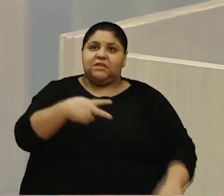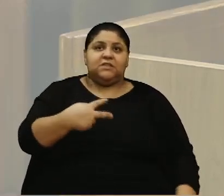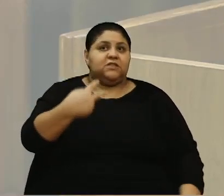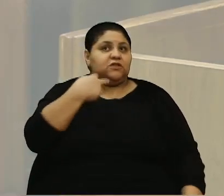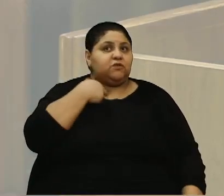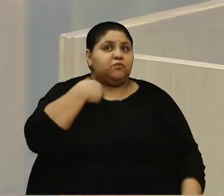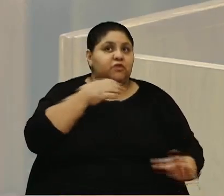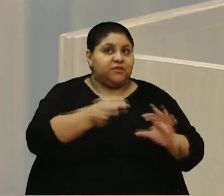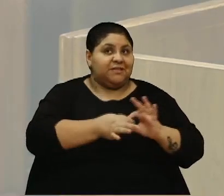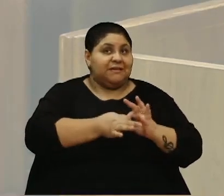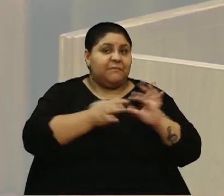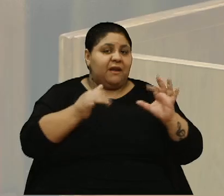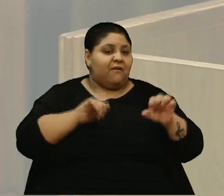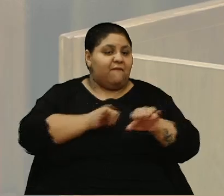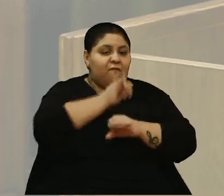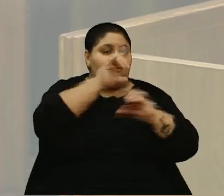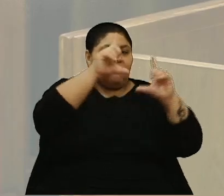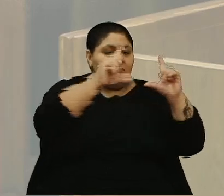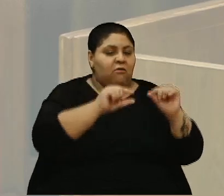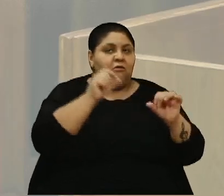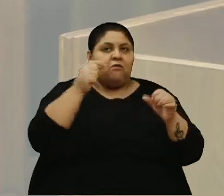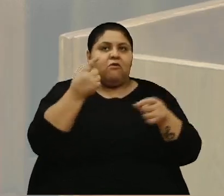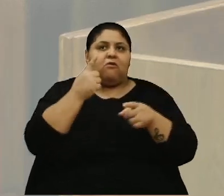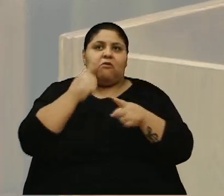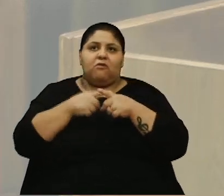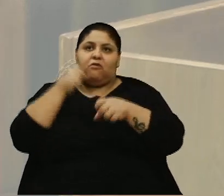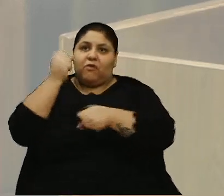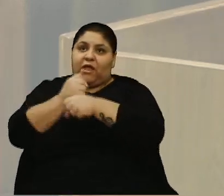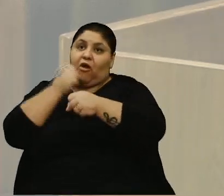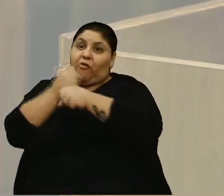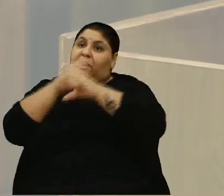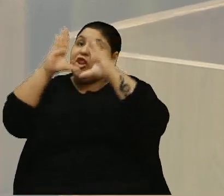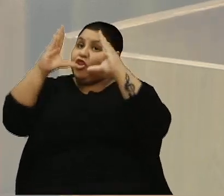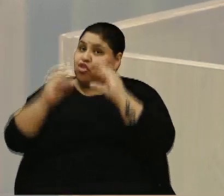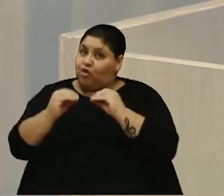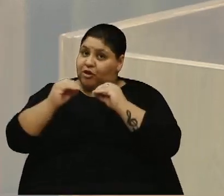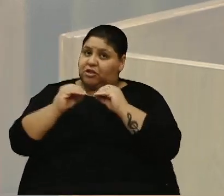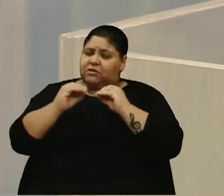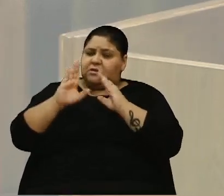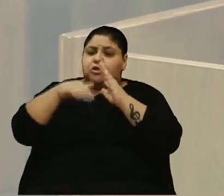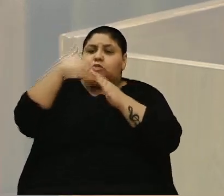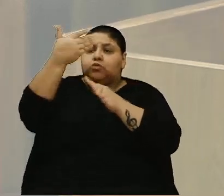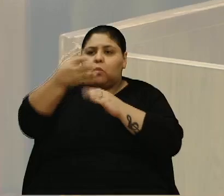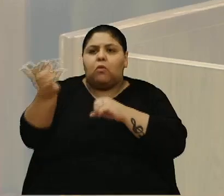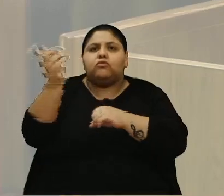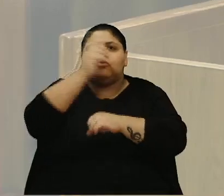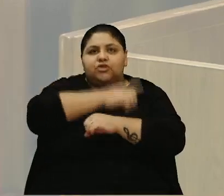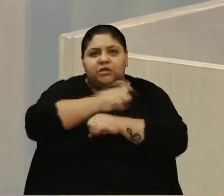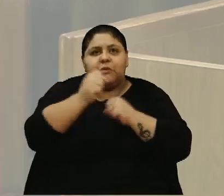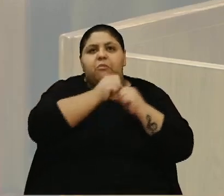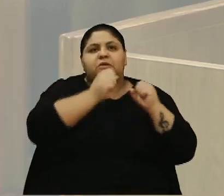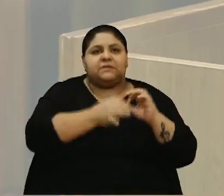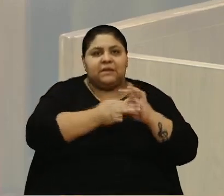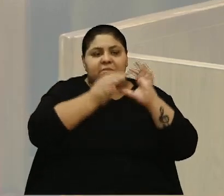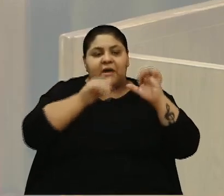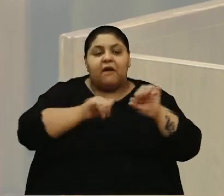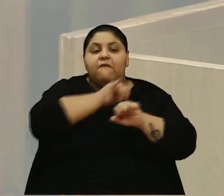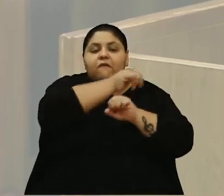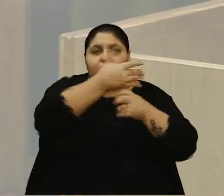liberar os voos noturnos, porque essa obra vai ter que ser realizada à noite, para que no outro dia, né, possa estar liberado.